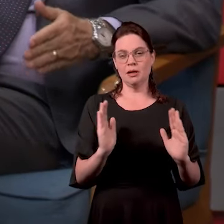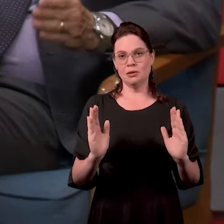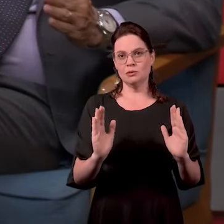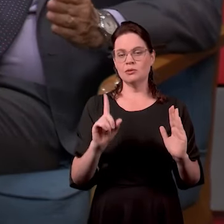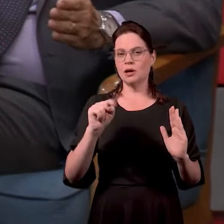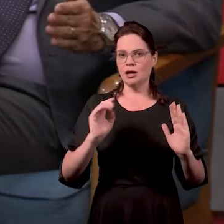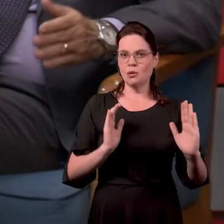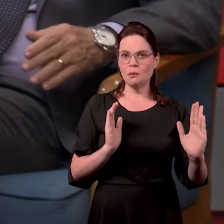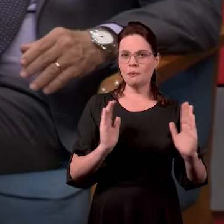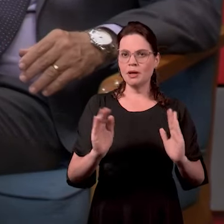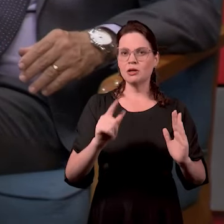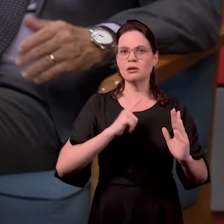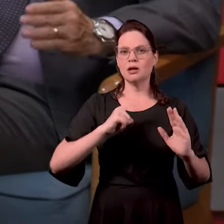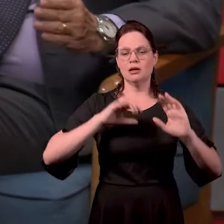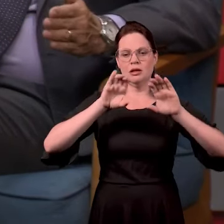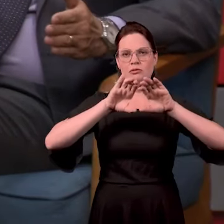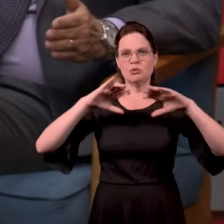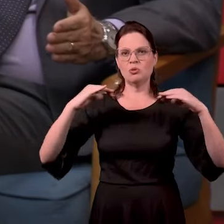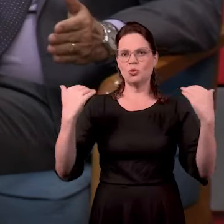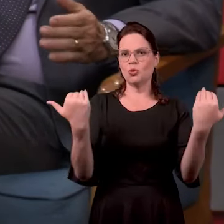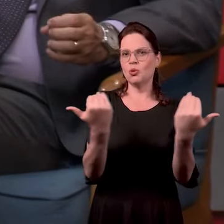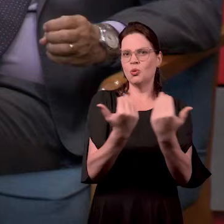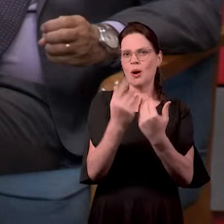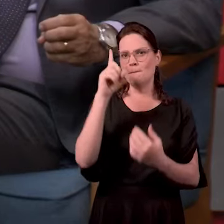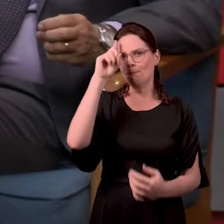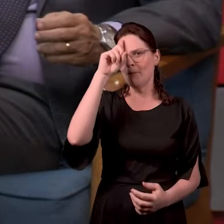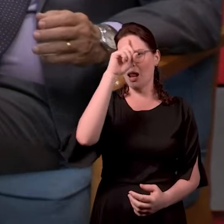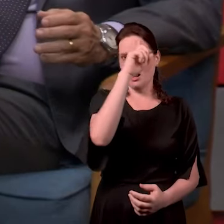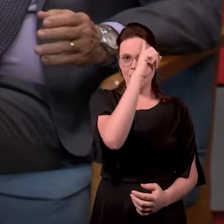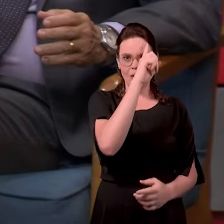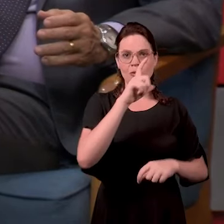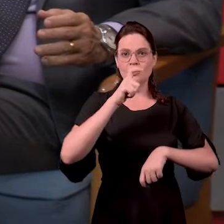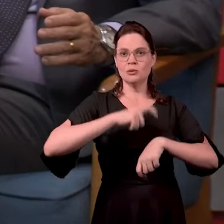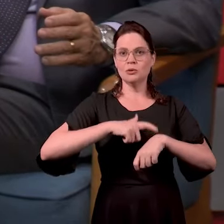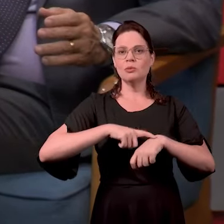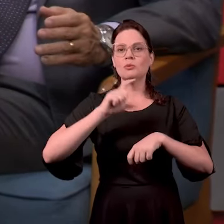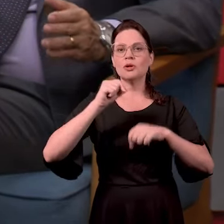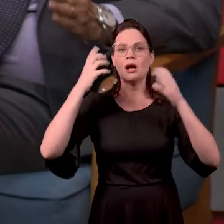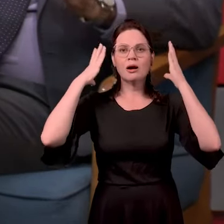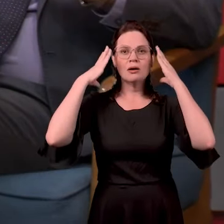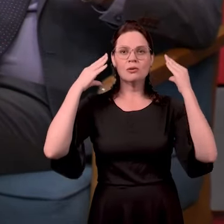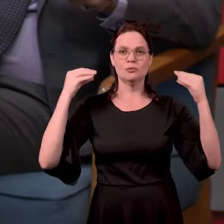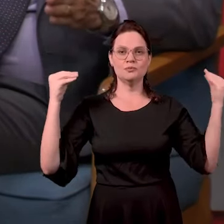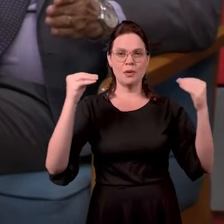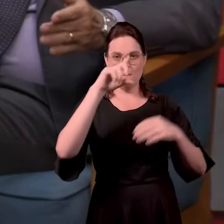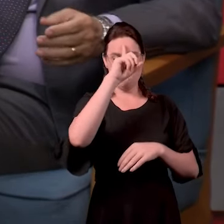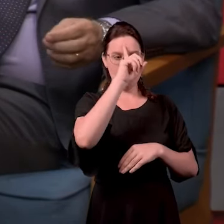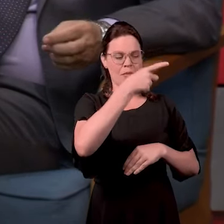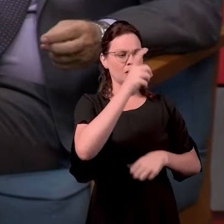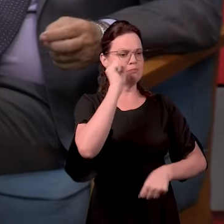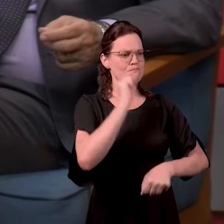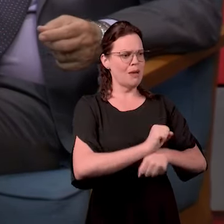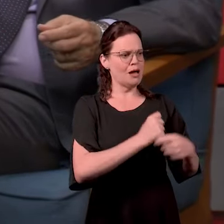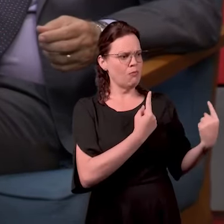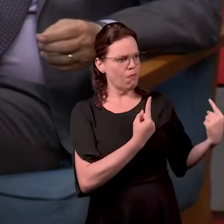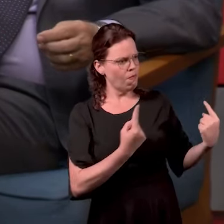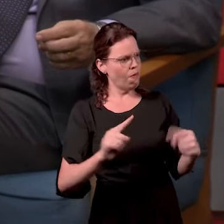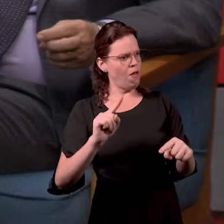concílios, o concílio, o Edito de Milão, quando Constantino faz cessar toda